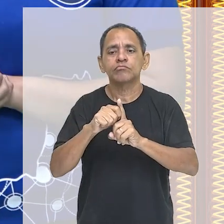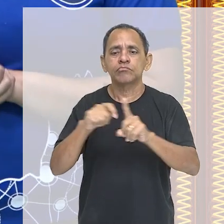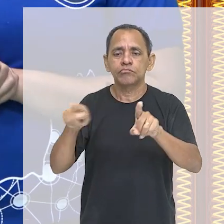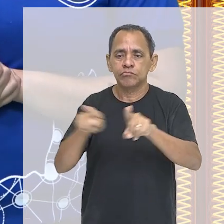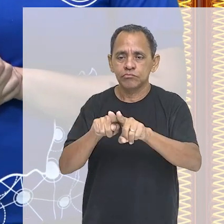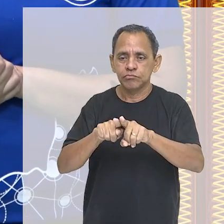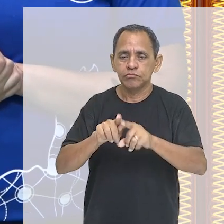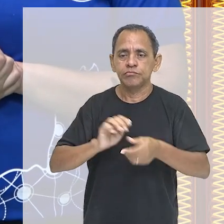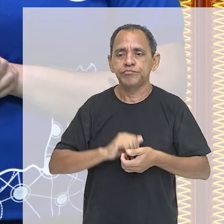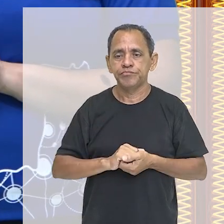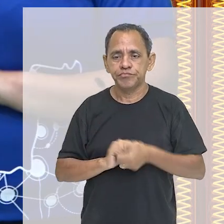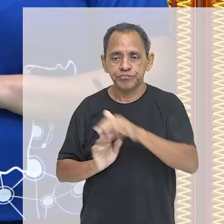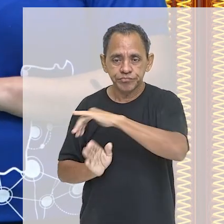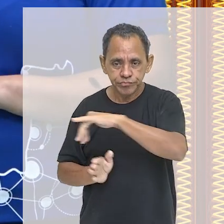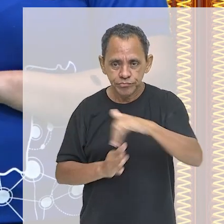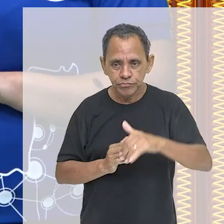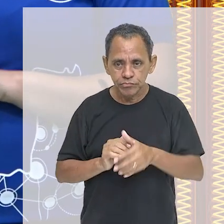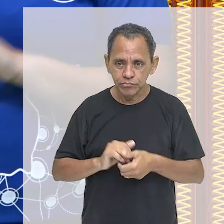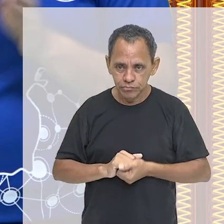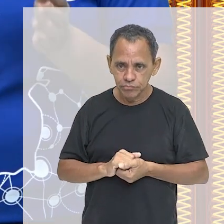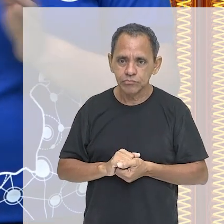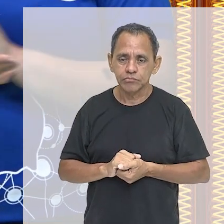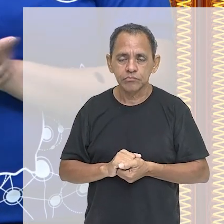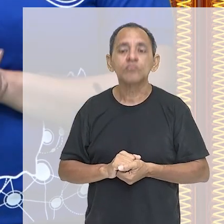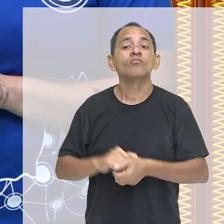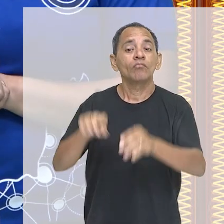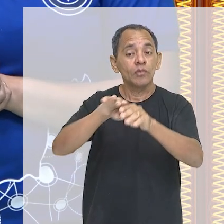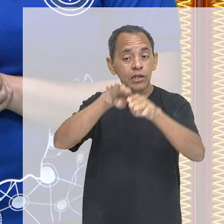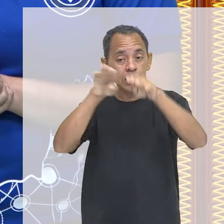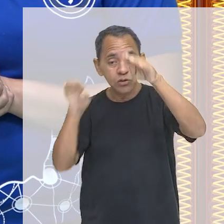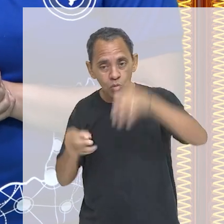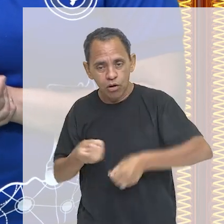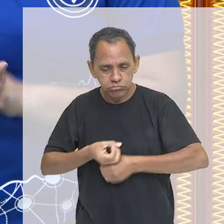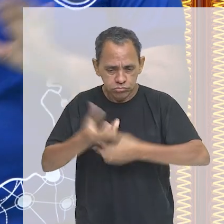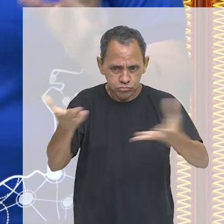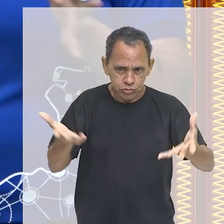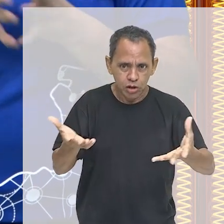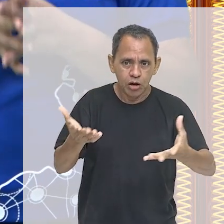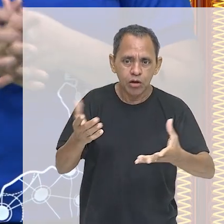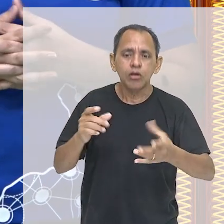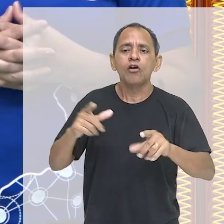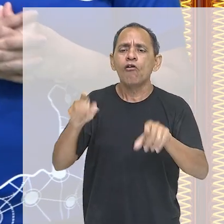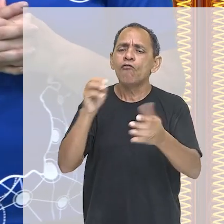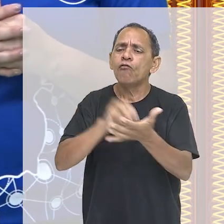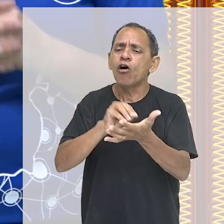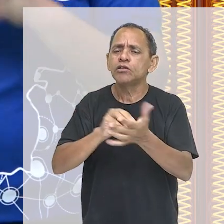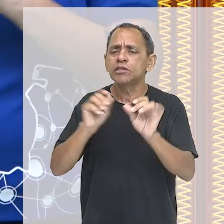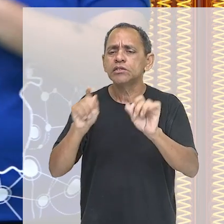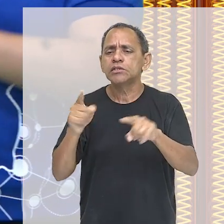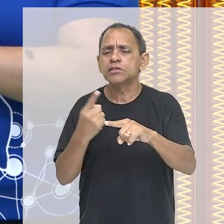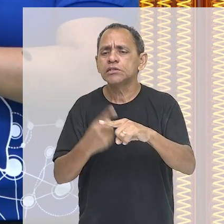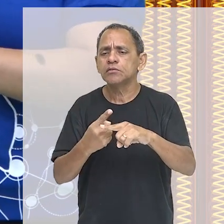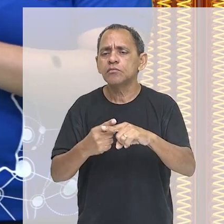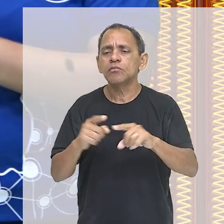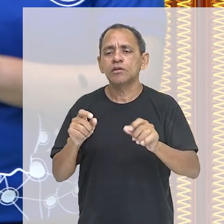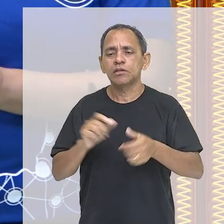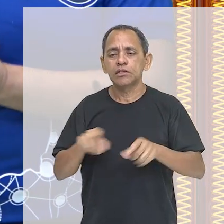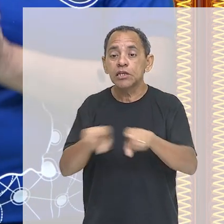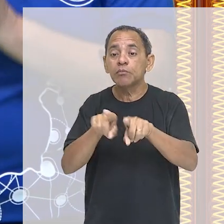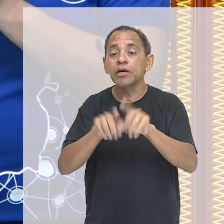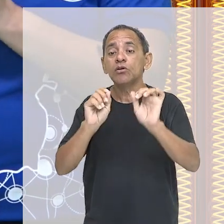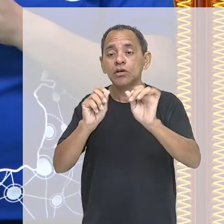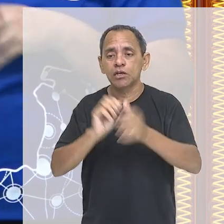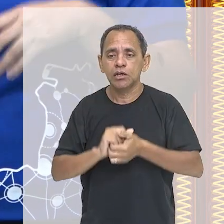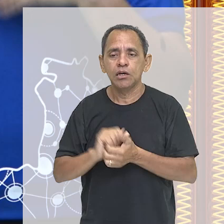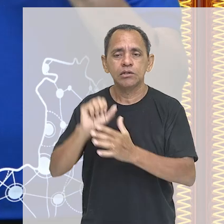dessa distribuição de forma desigual, também a segurança alimentar. Muitas áreas, gente, elas vão passar por essa